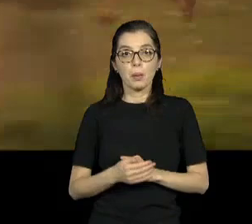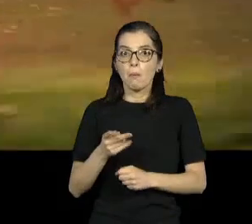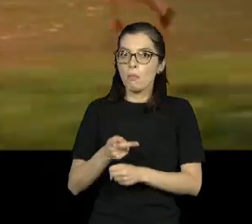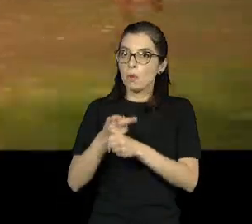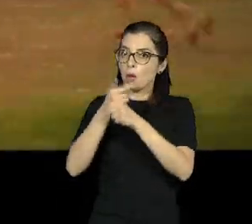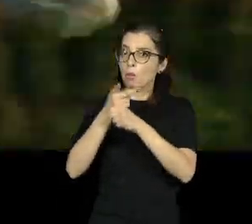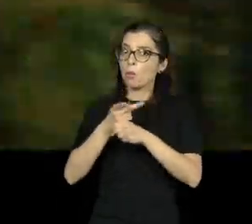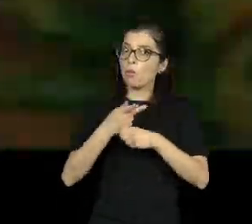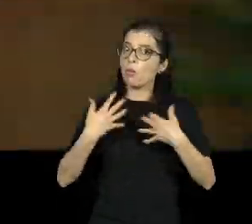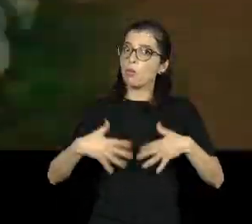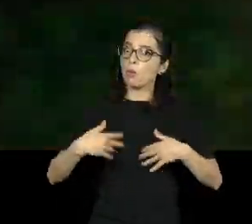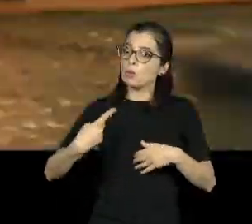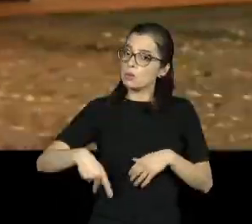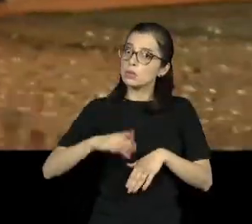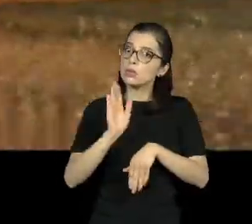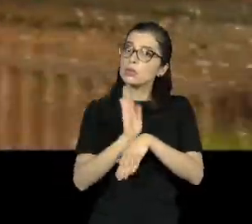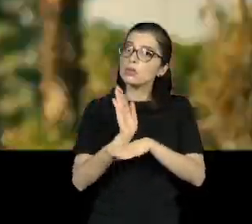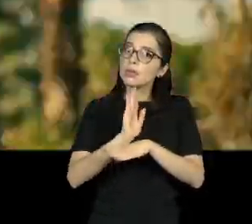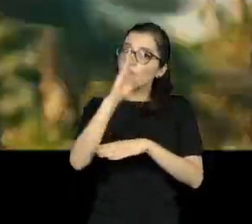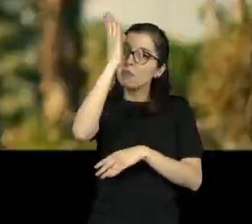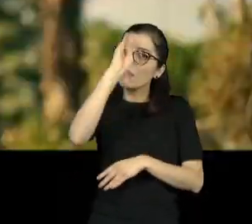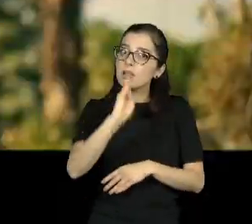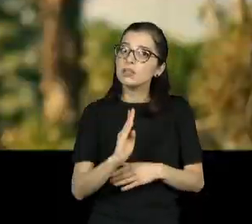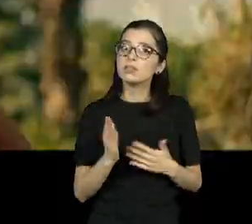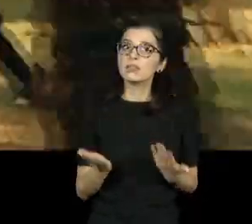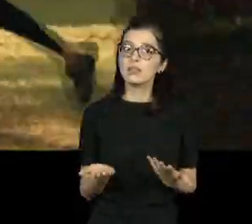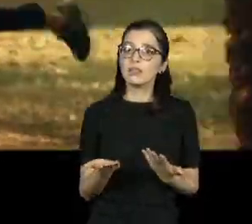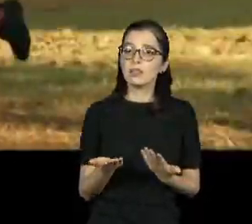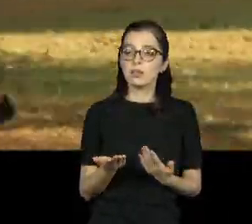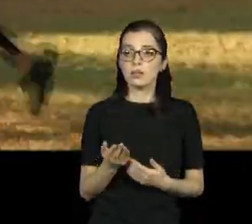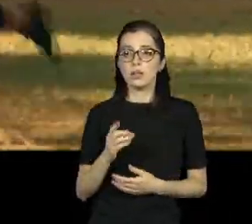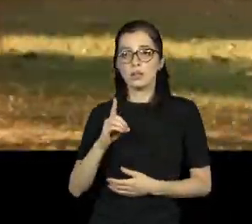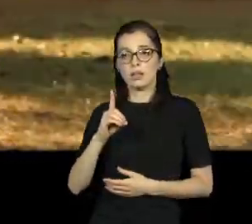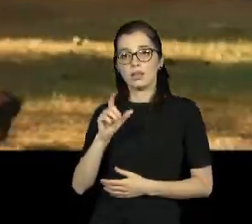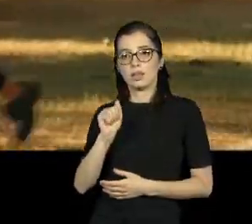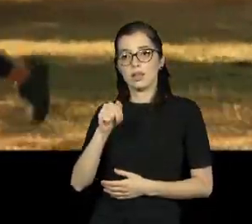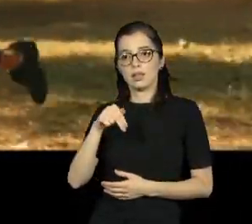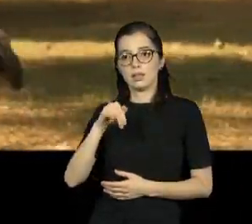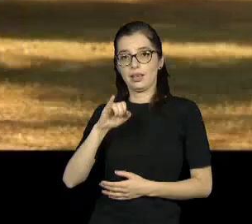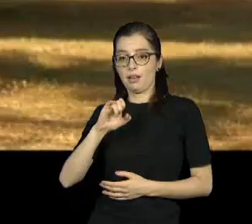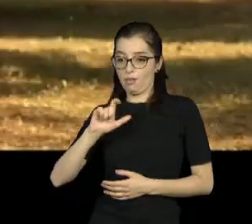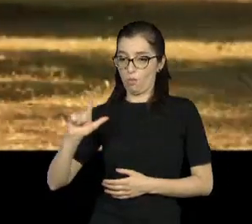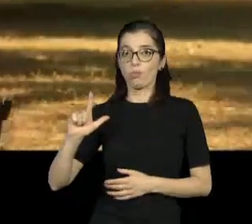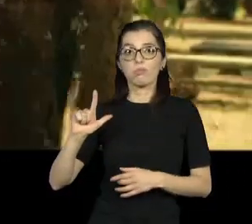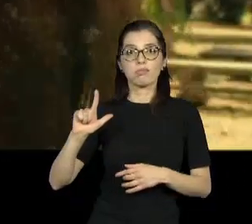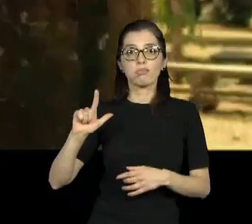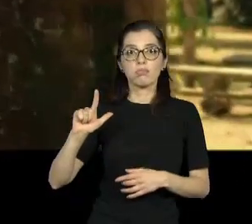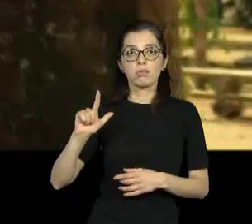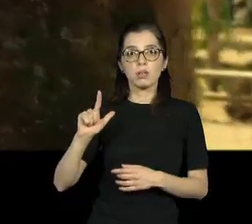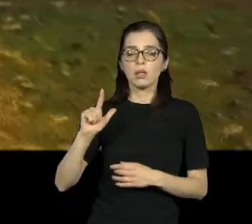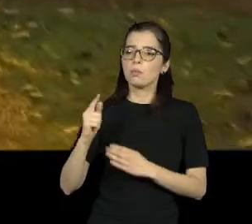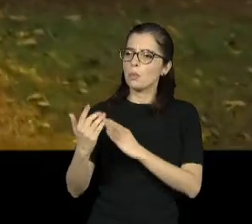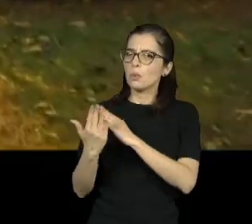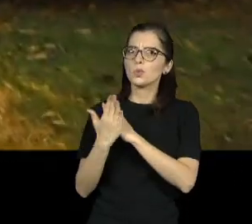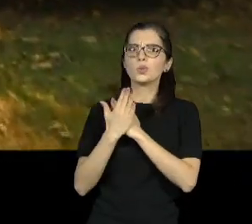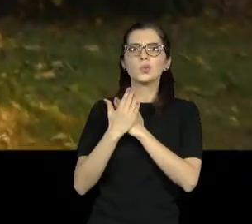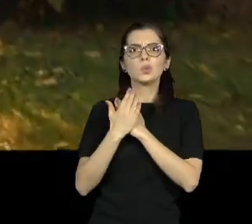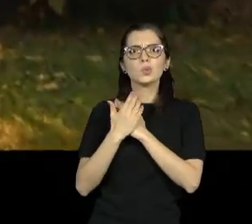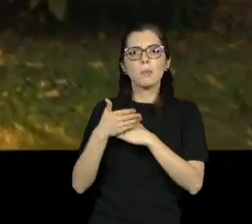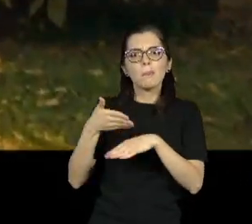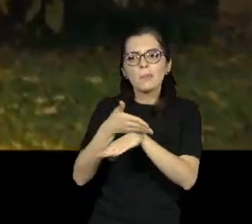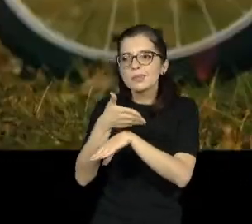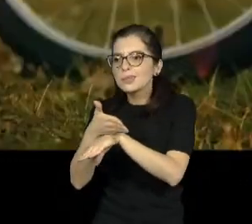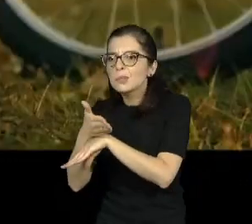brasileiro. Então, o Daniel, eu acho que me quebrou todos os medos, temores e tudo